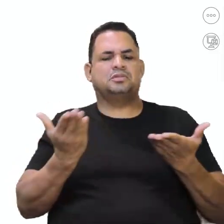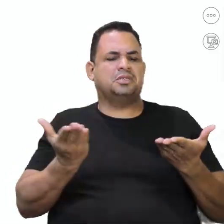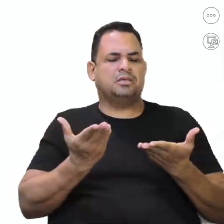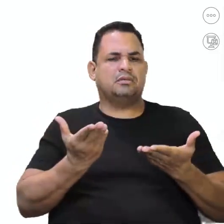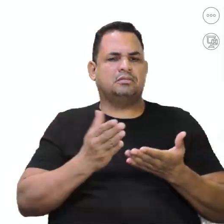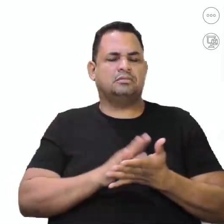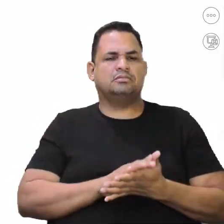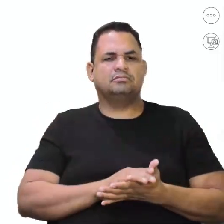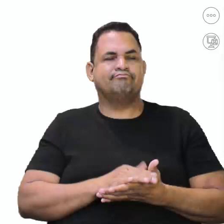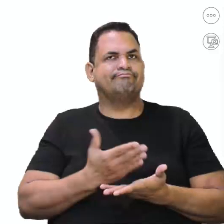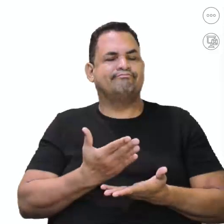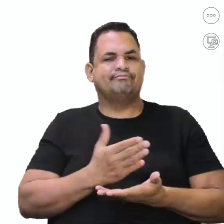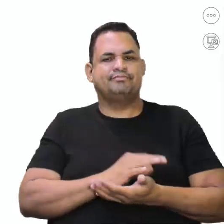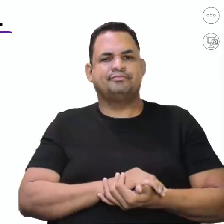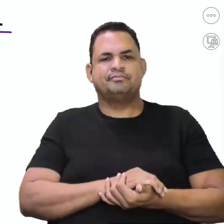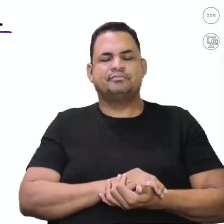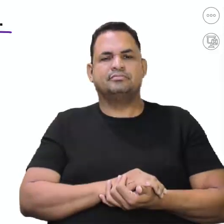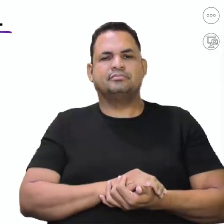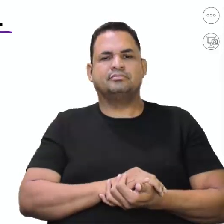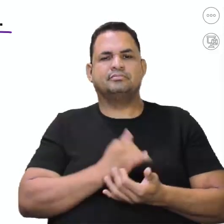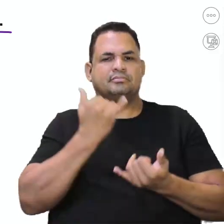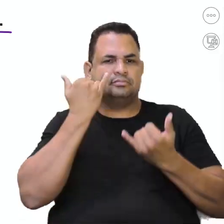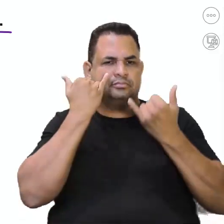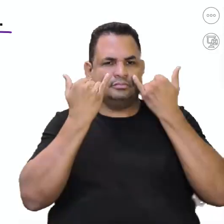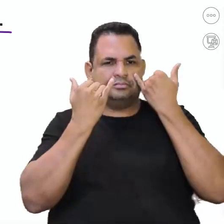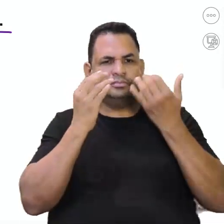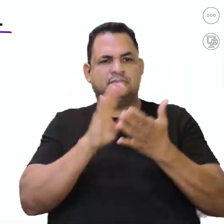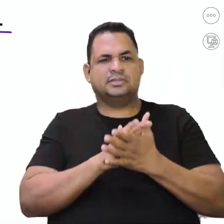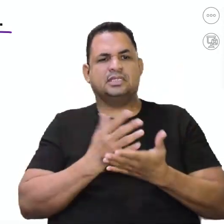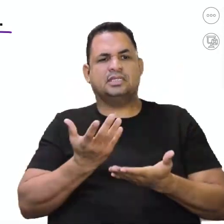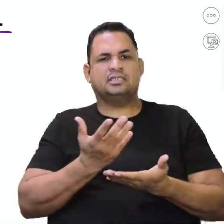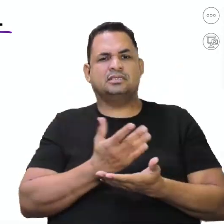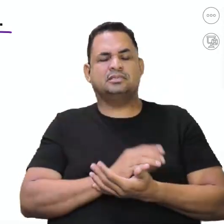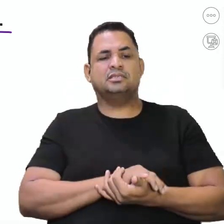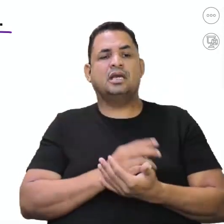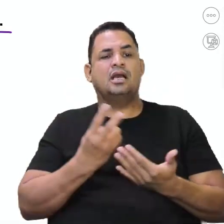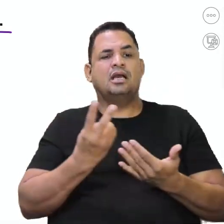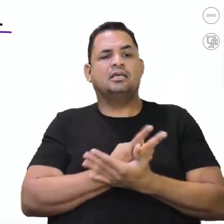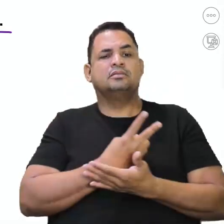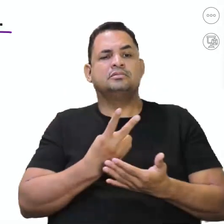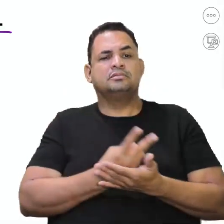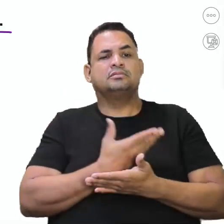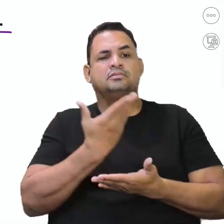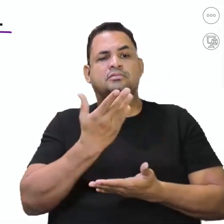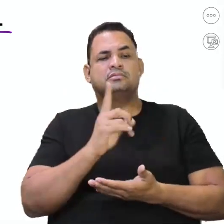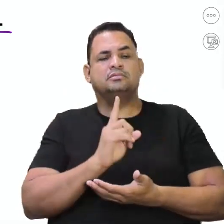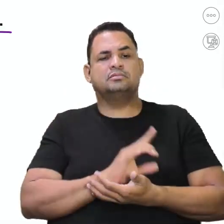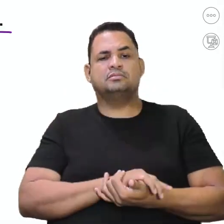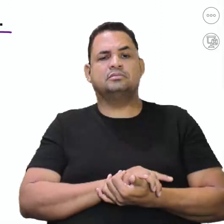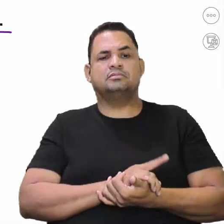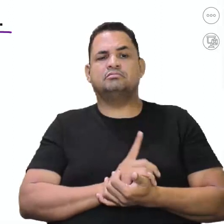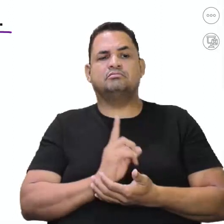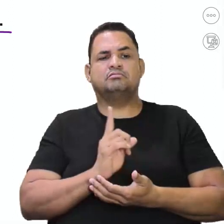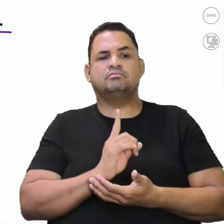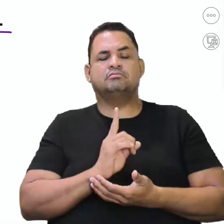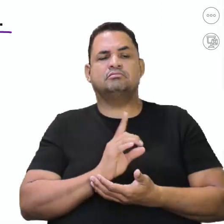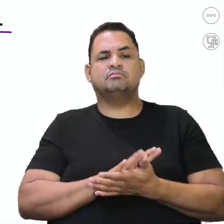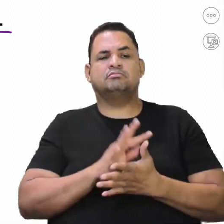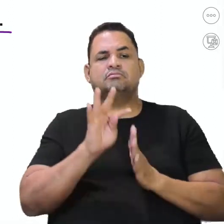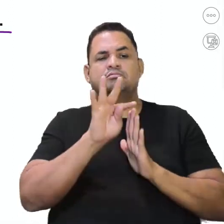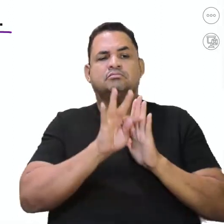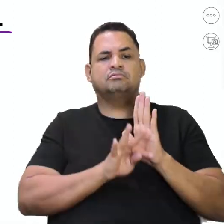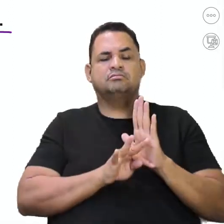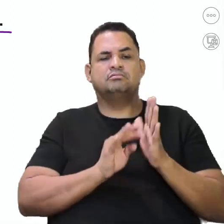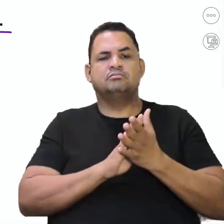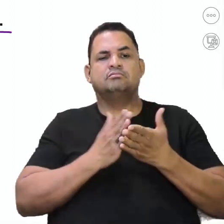nos deixou, salvo me engano. Então, a informação que não está correta é justamente essa aqui. Não está lá no texto. O que